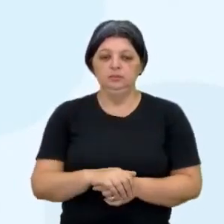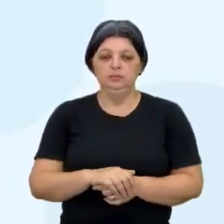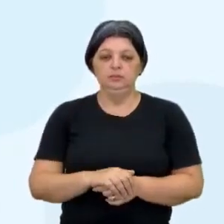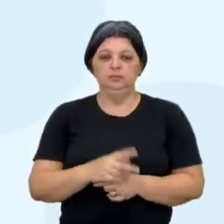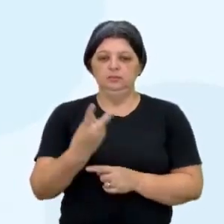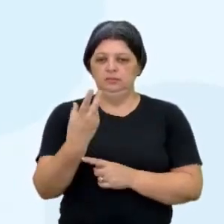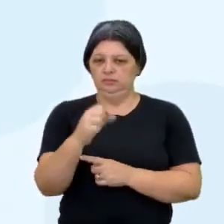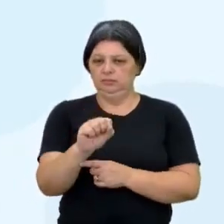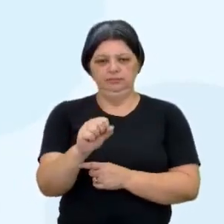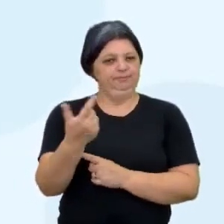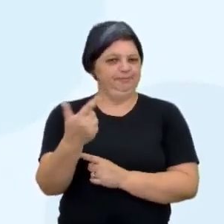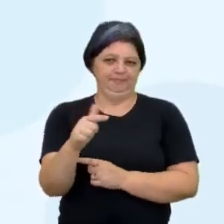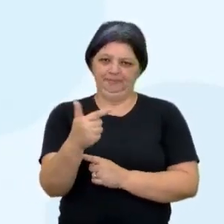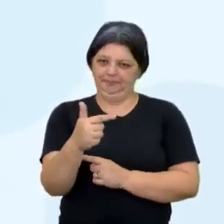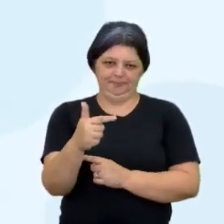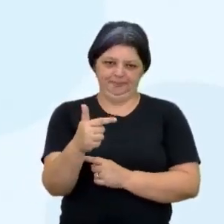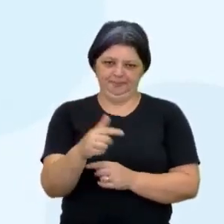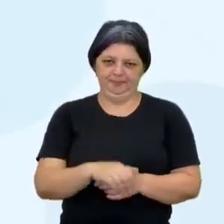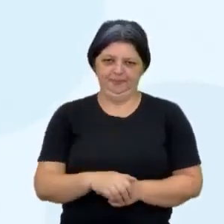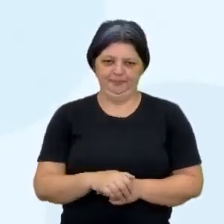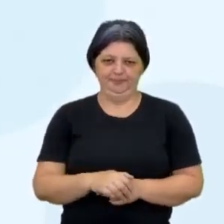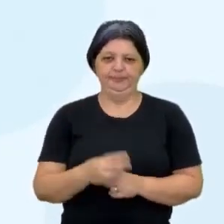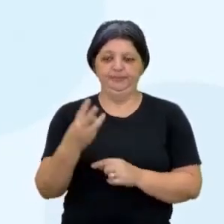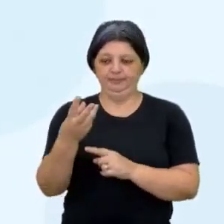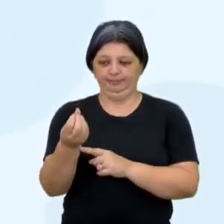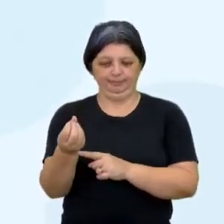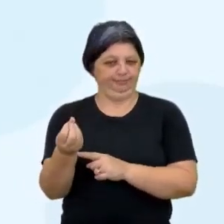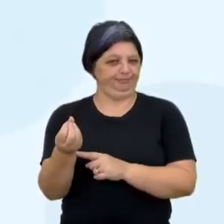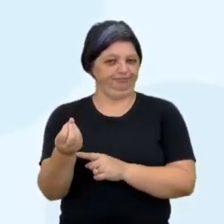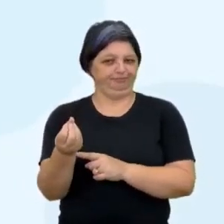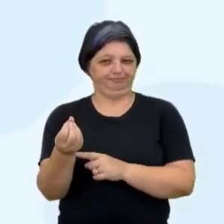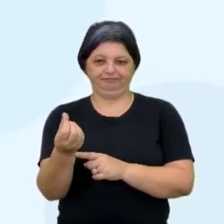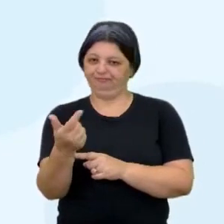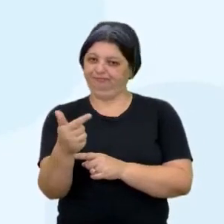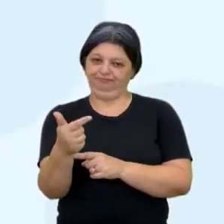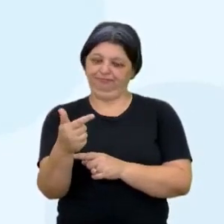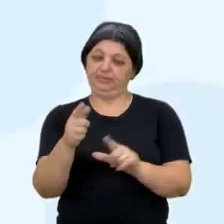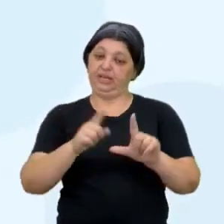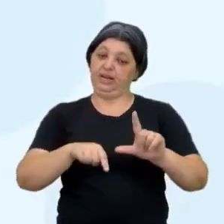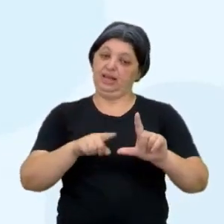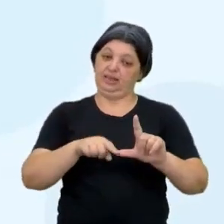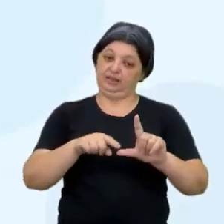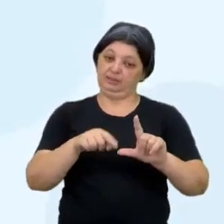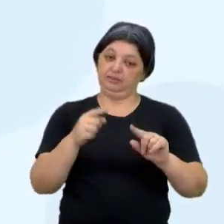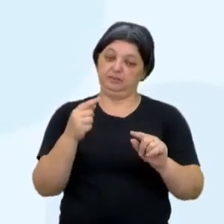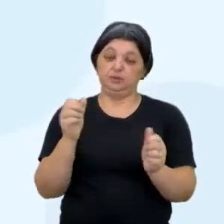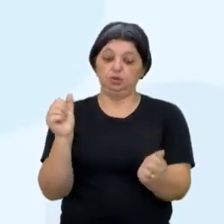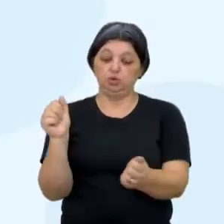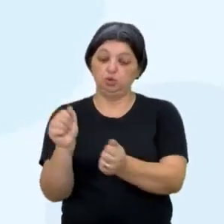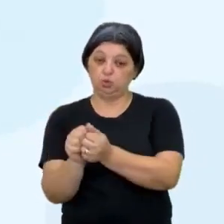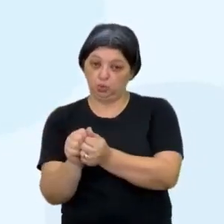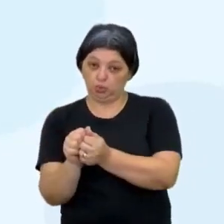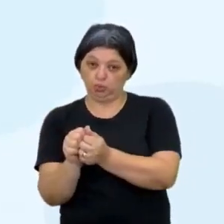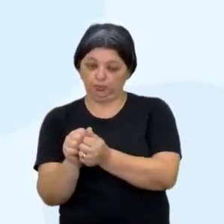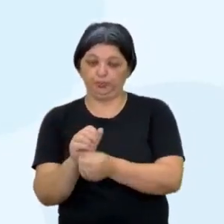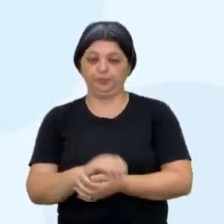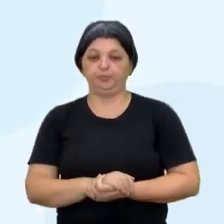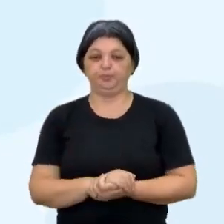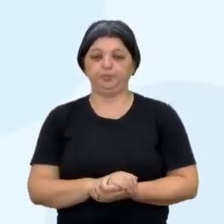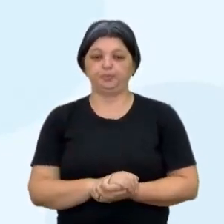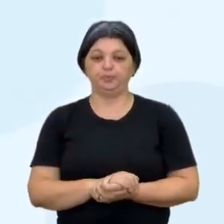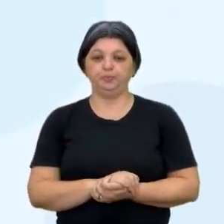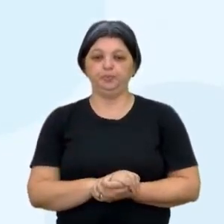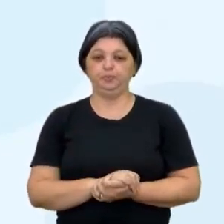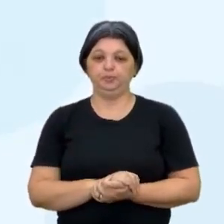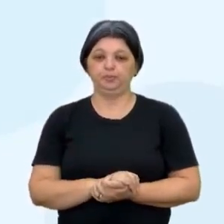tem letra, né? Não tem letra. E o 36 também não. Então eu vou colocar o 28 junto com o 36. Só que a gente não pode